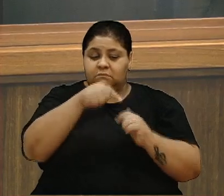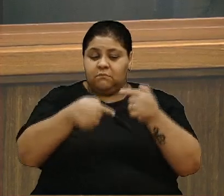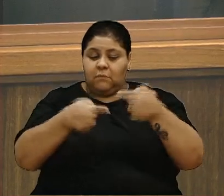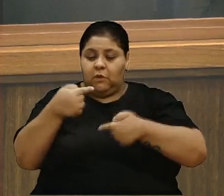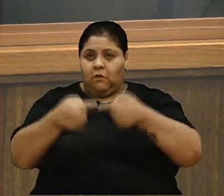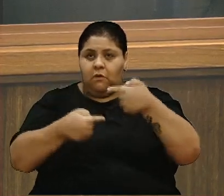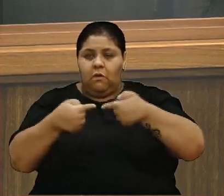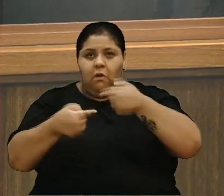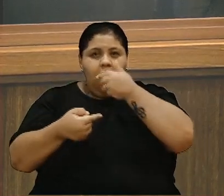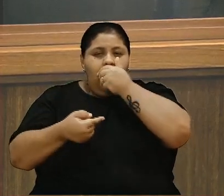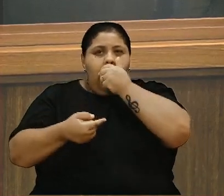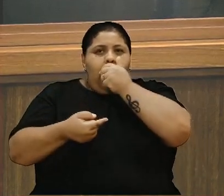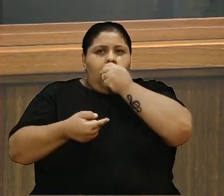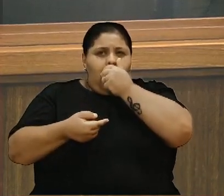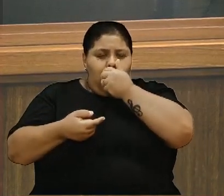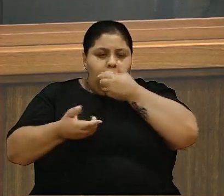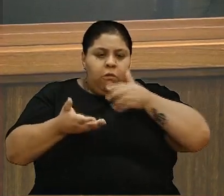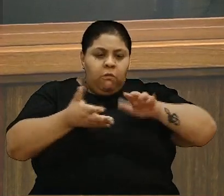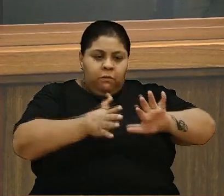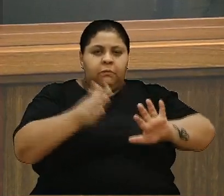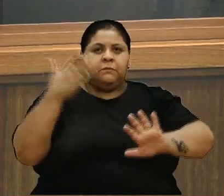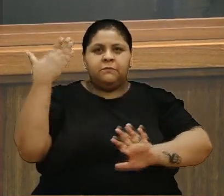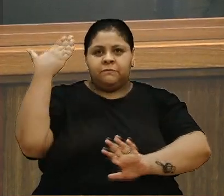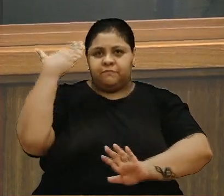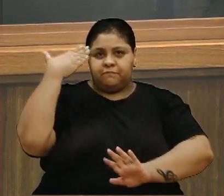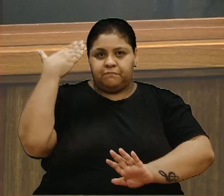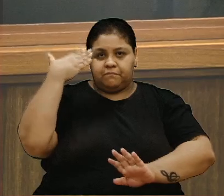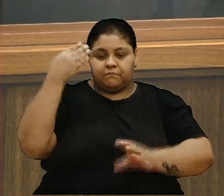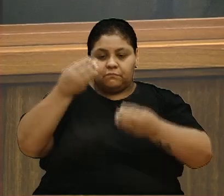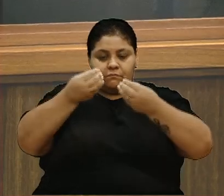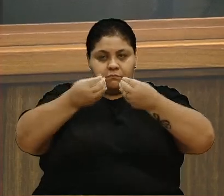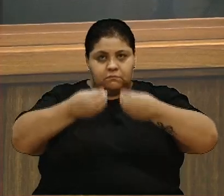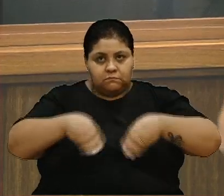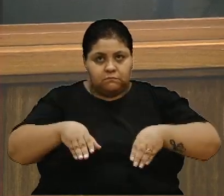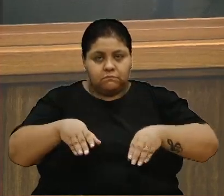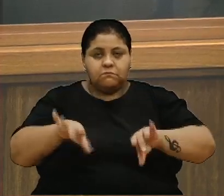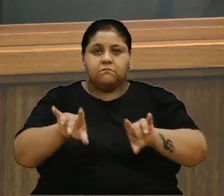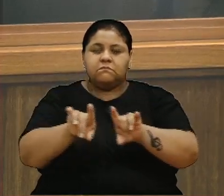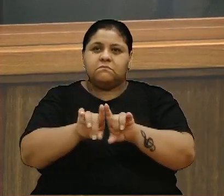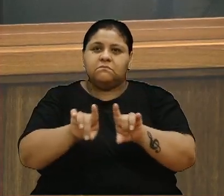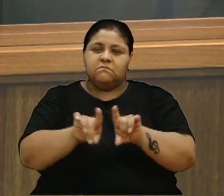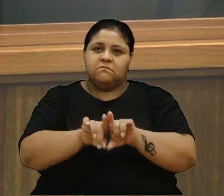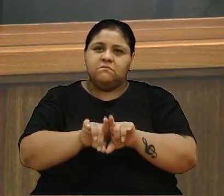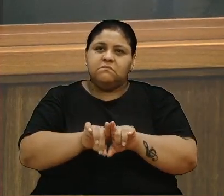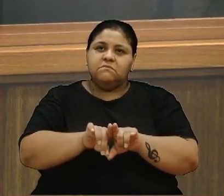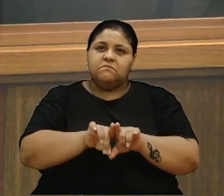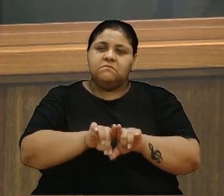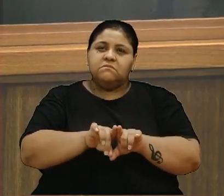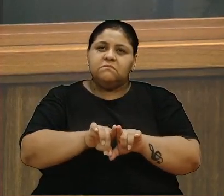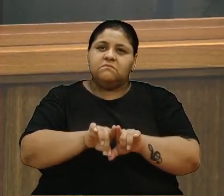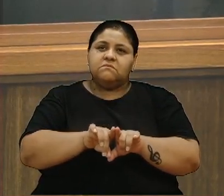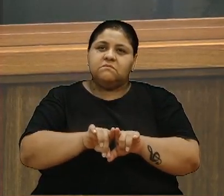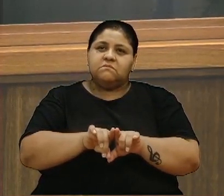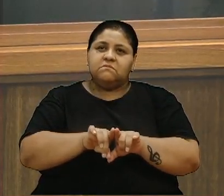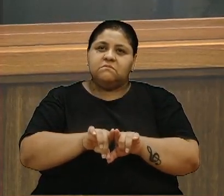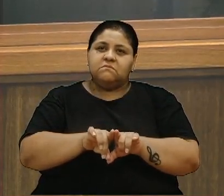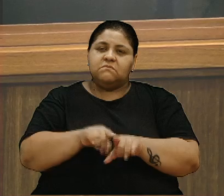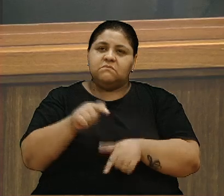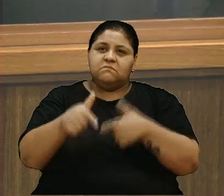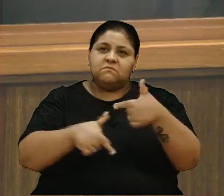serem contra, sabendo que aquilo ia prejudicar, inclusive, as